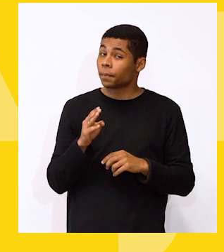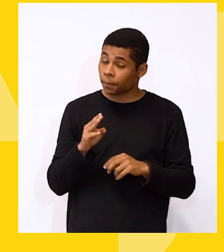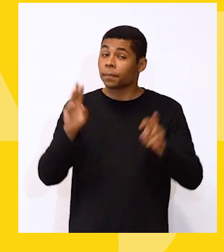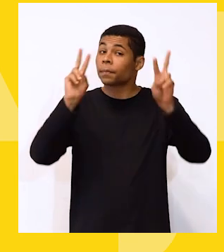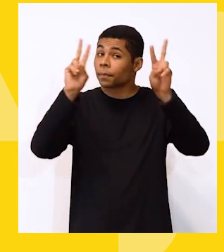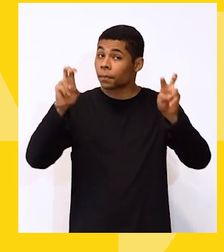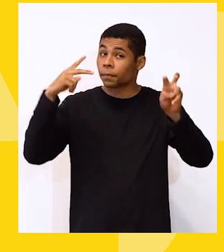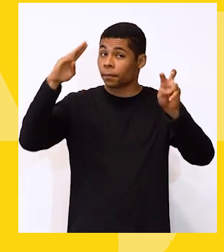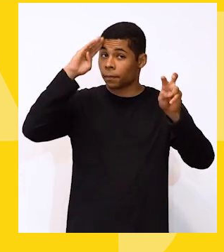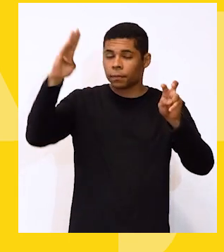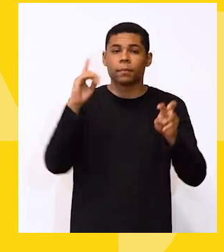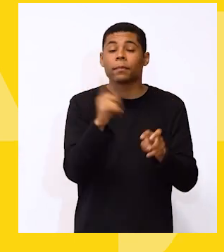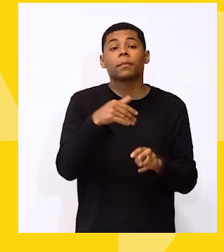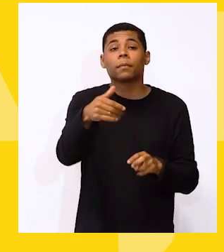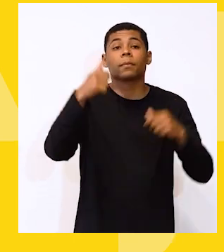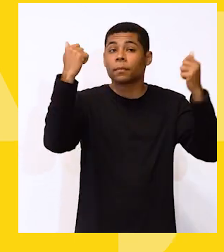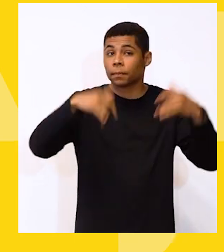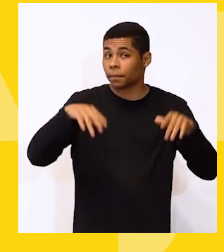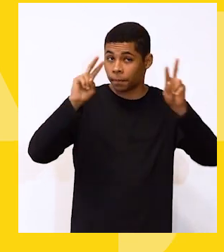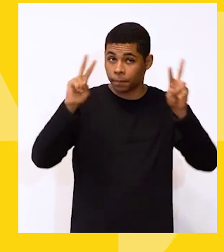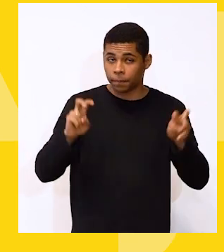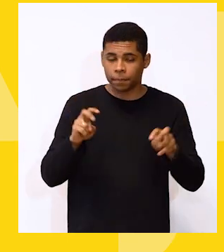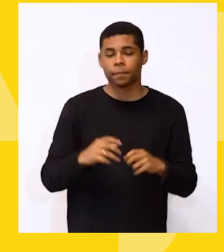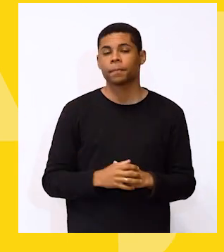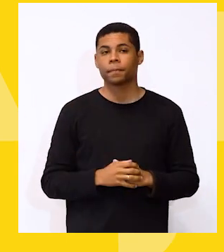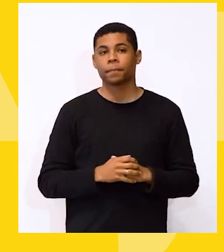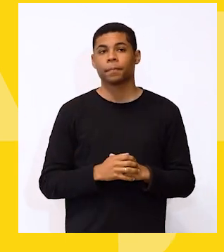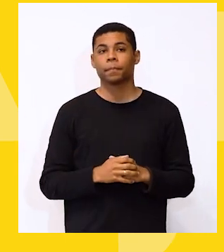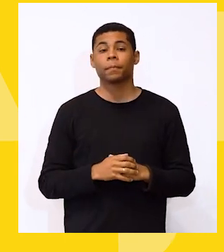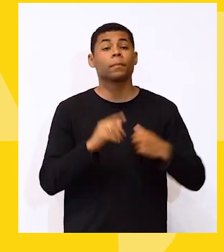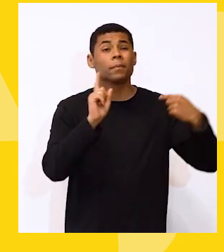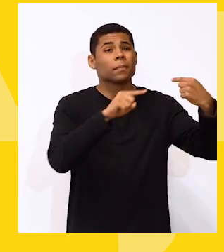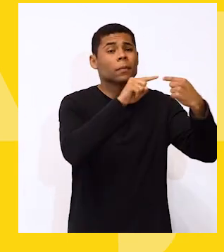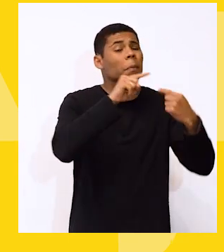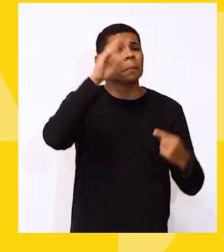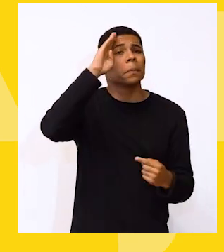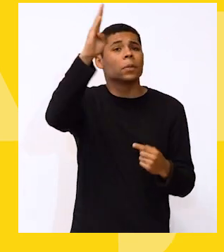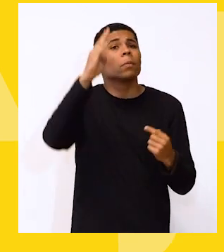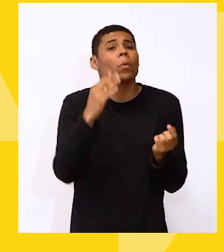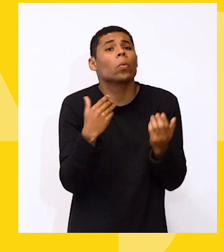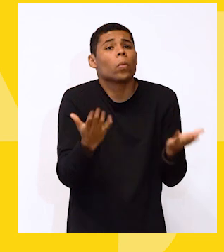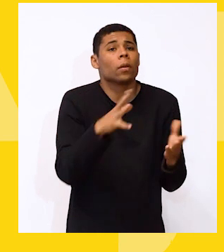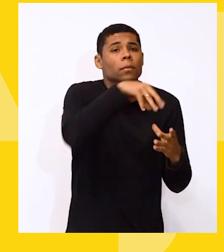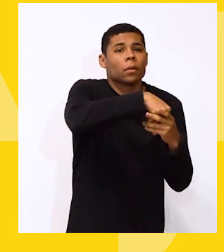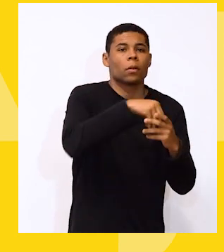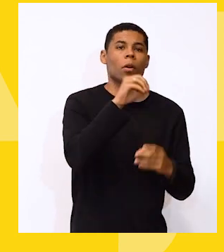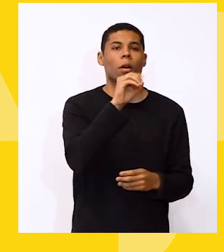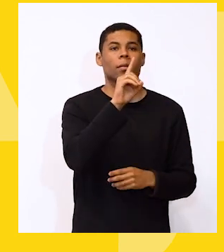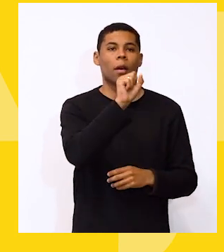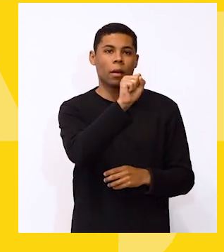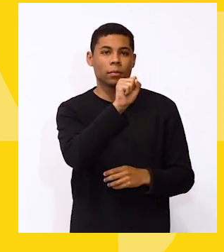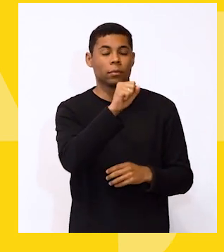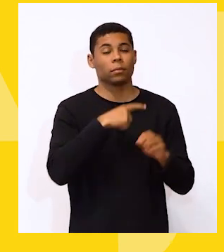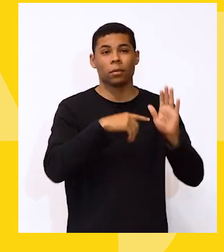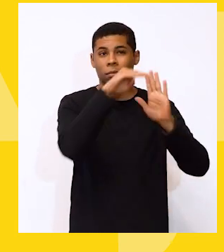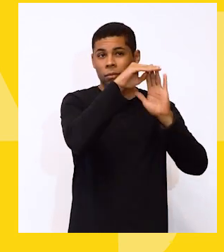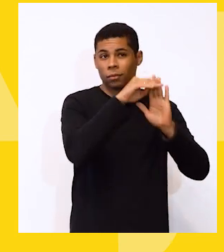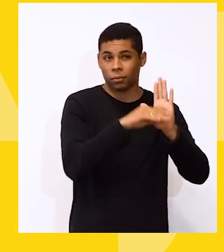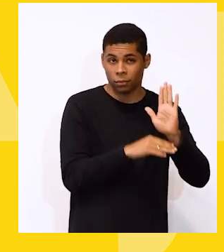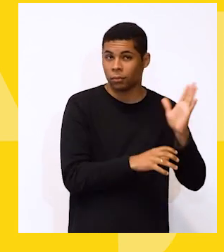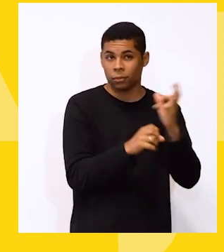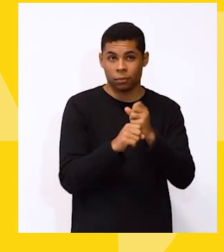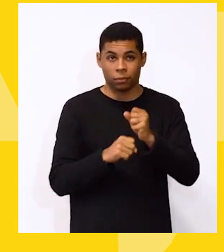desses temas nós vamos destacar Quais são os subjetivos mais importantes dentro das ods né da lista toda de